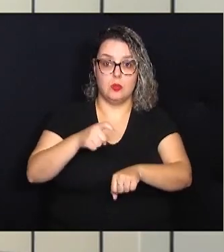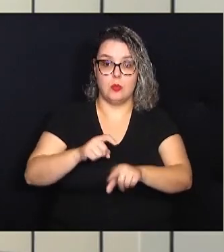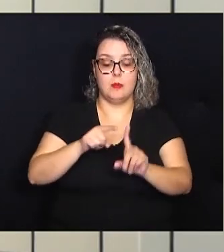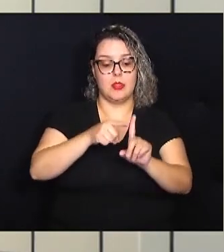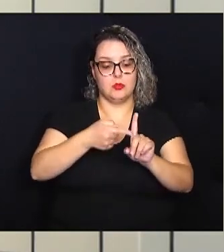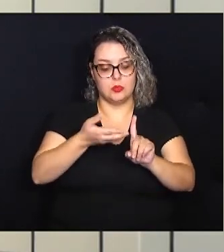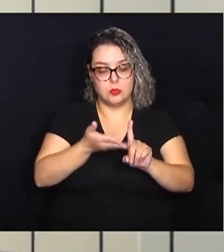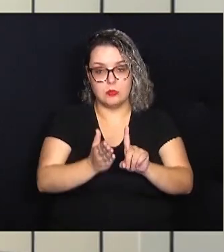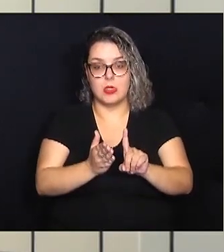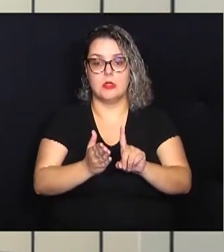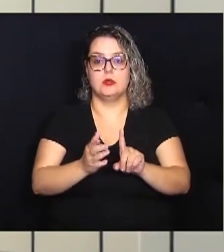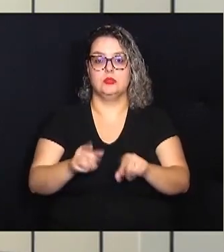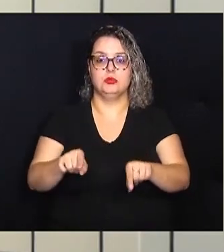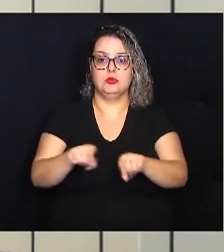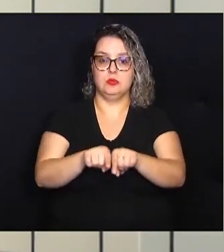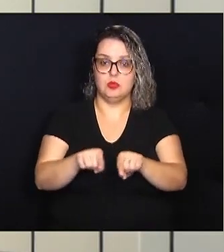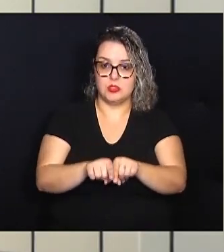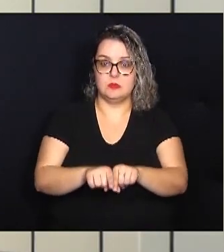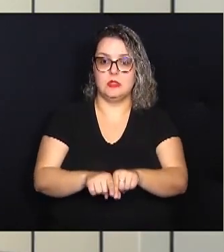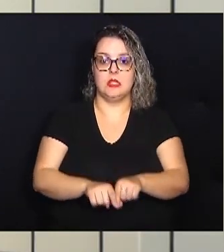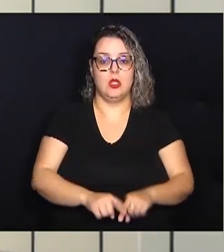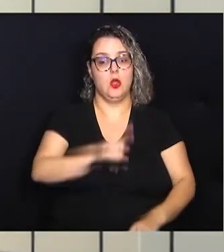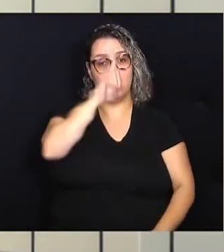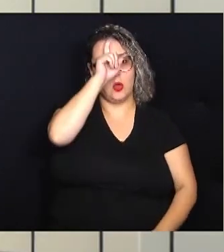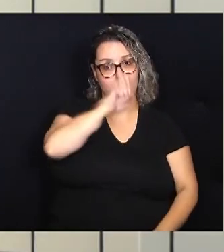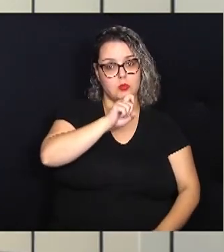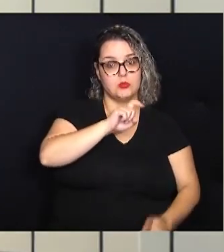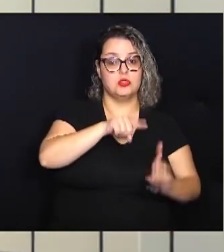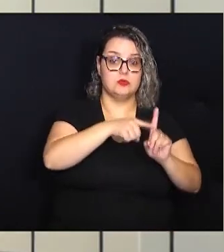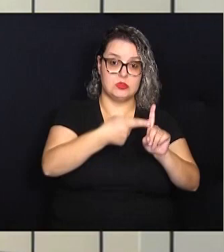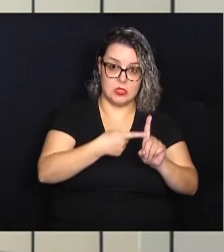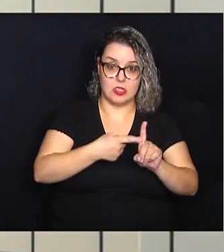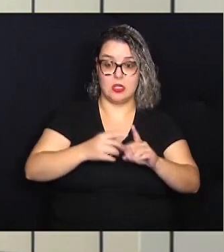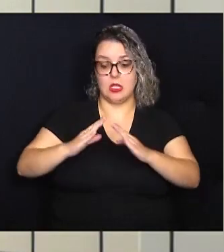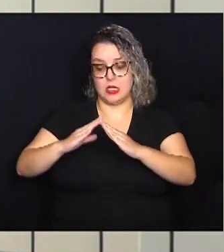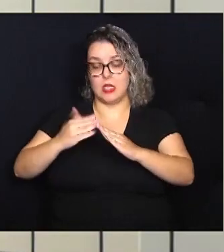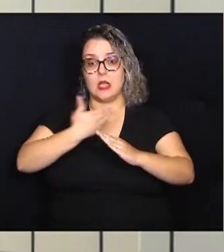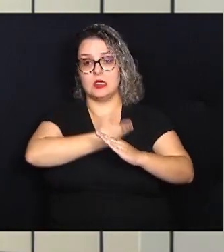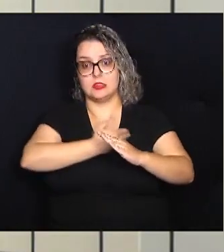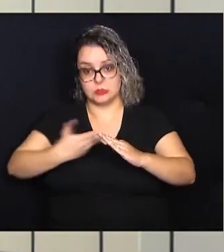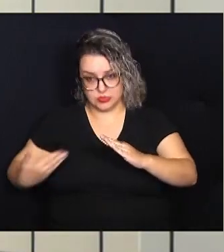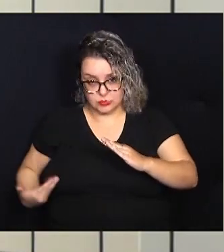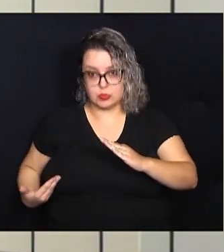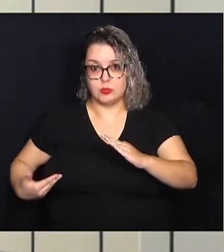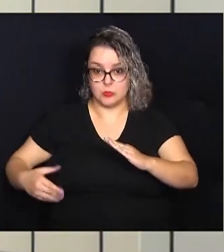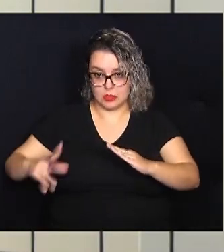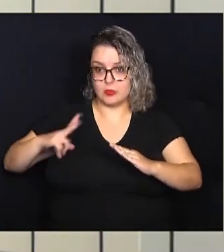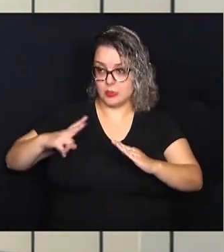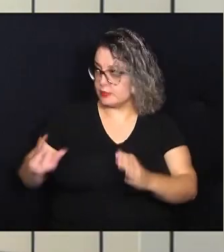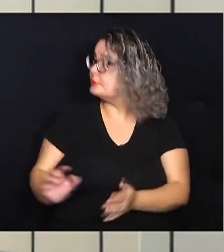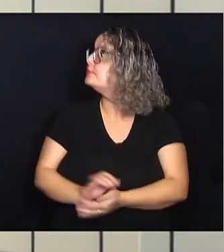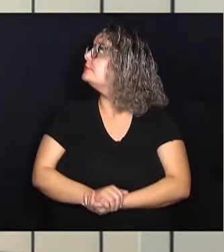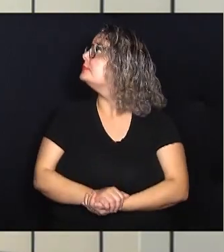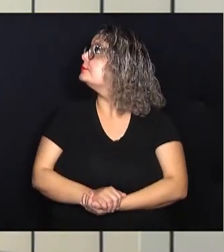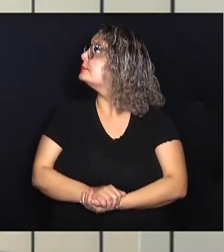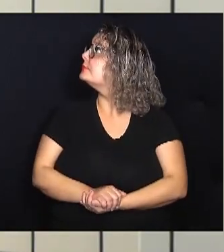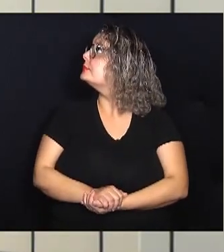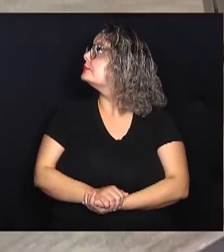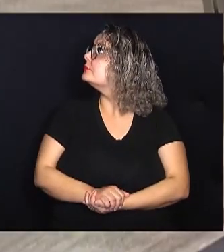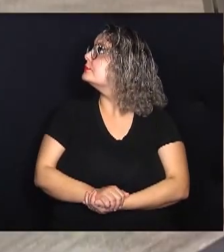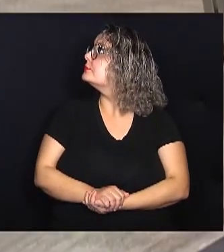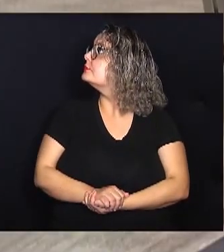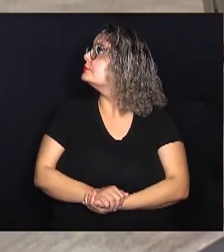hospitais, maternidades, casas de parto públicas e privadas aqui em Campinas.